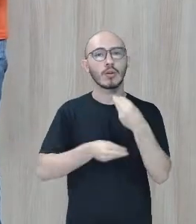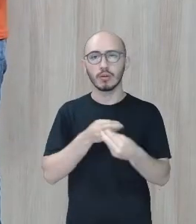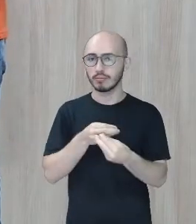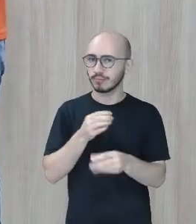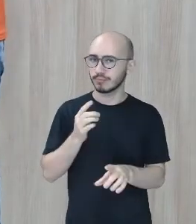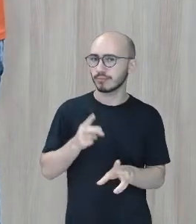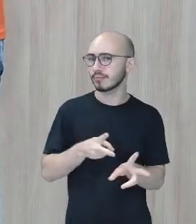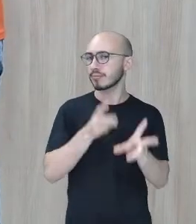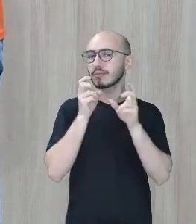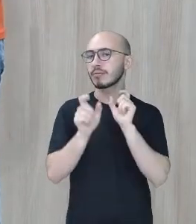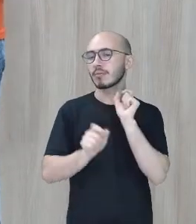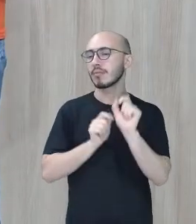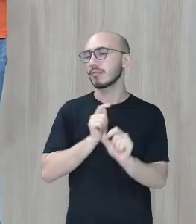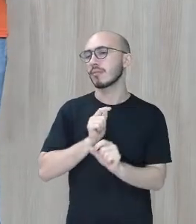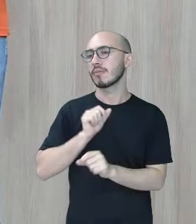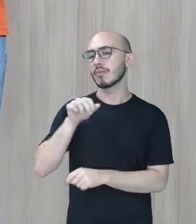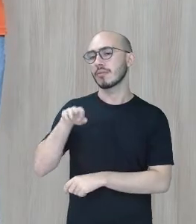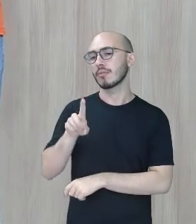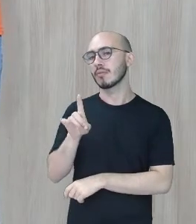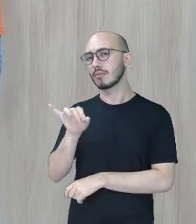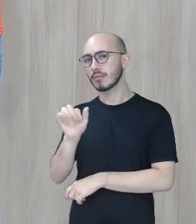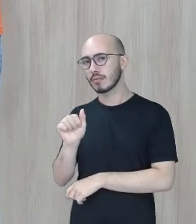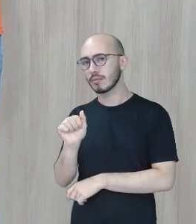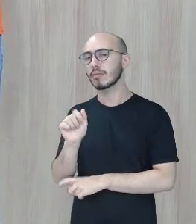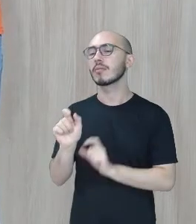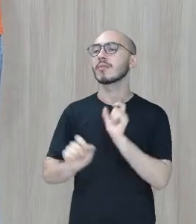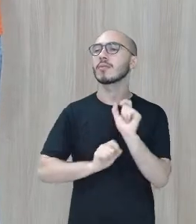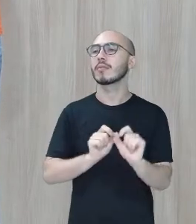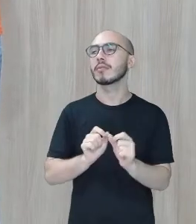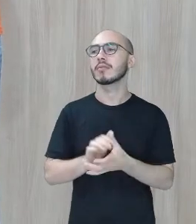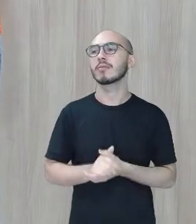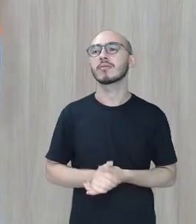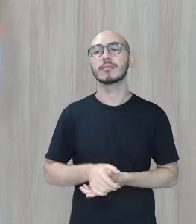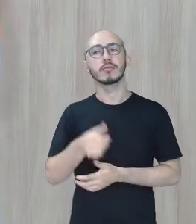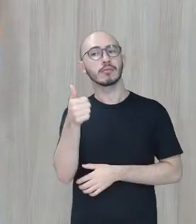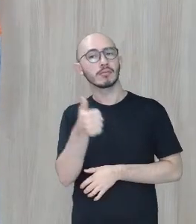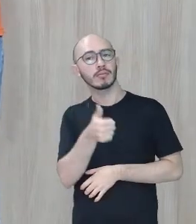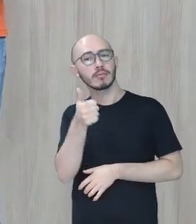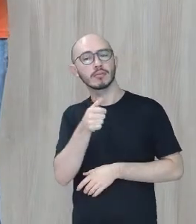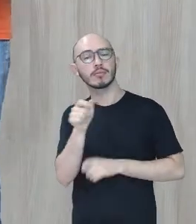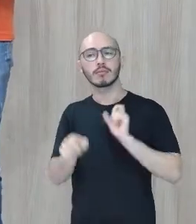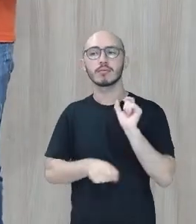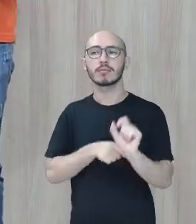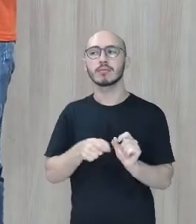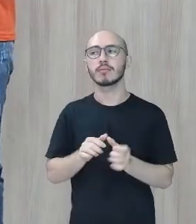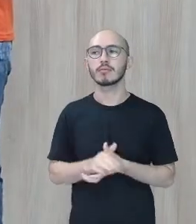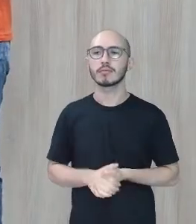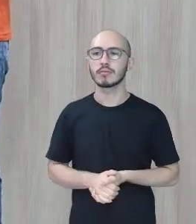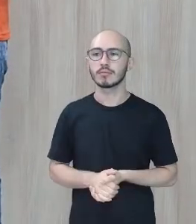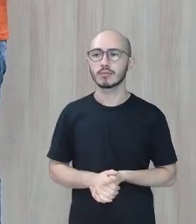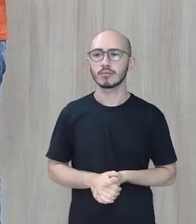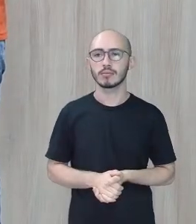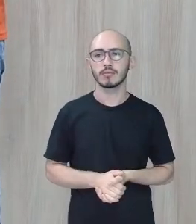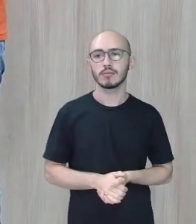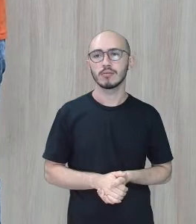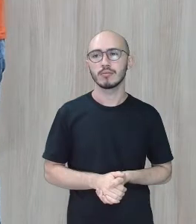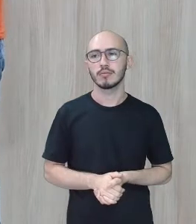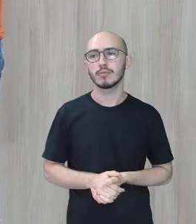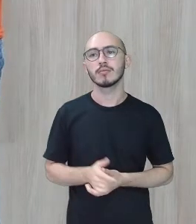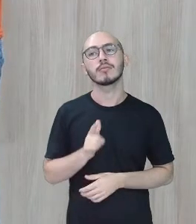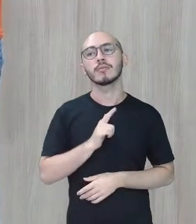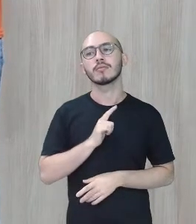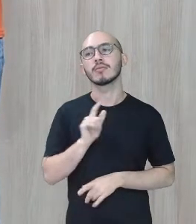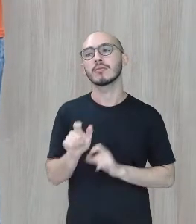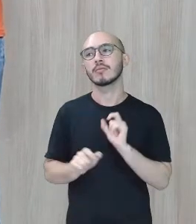mediana sem colocar os valores por extenso, certo? Então, primeiro eu falei o seguinte: pega esses números de gols